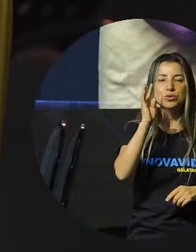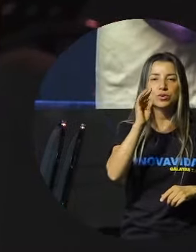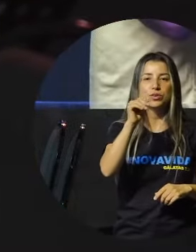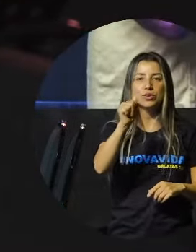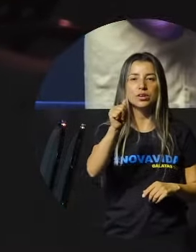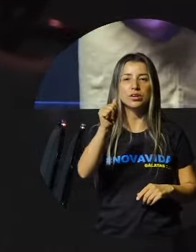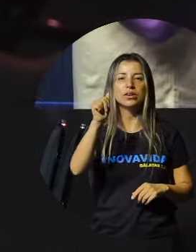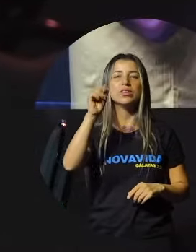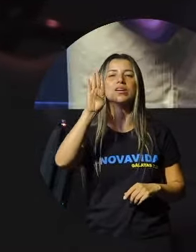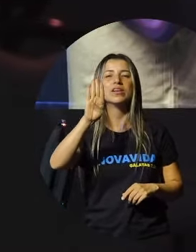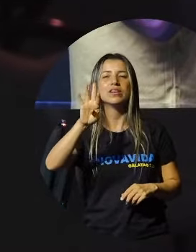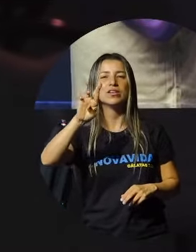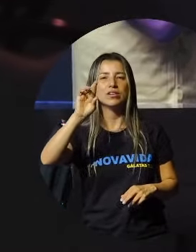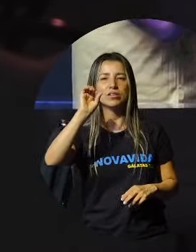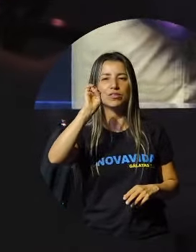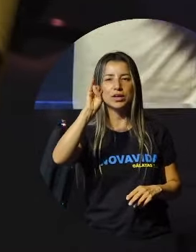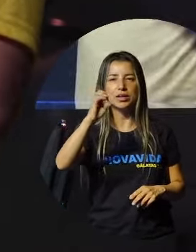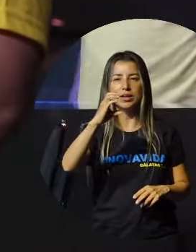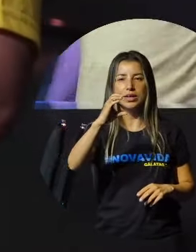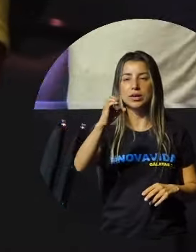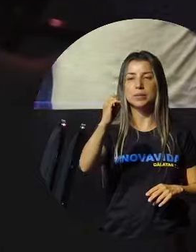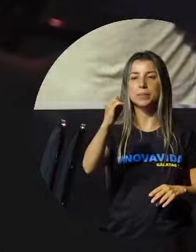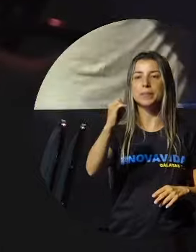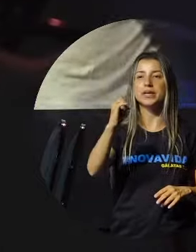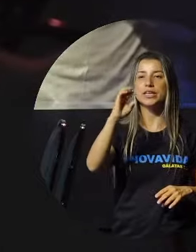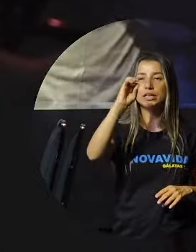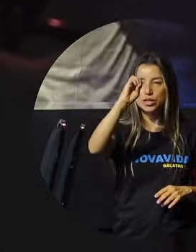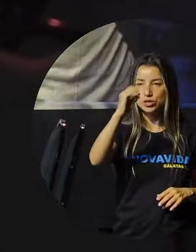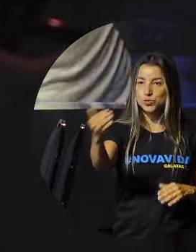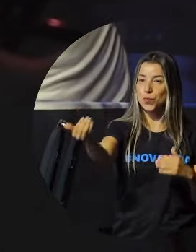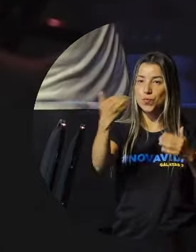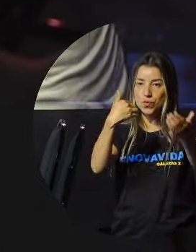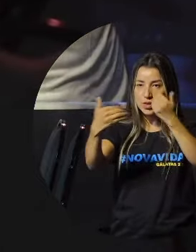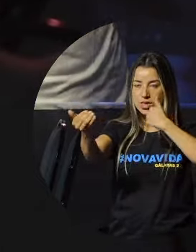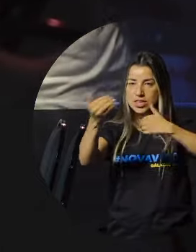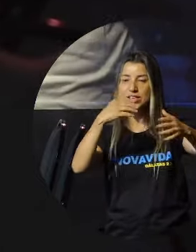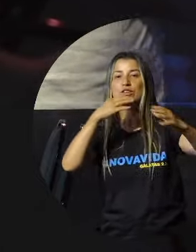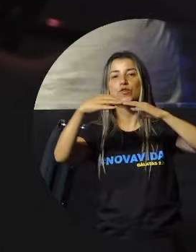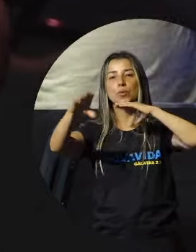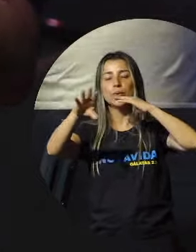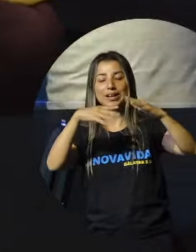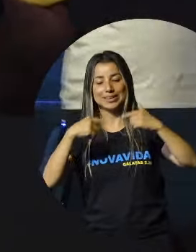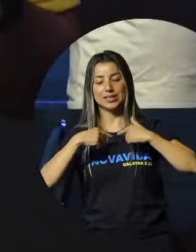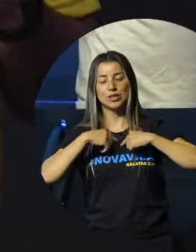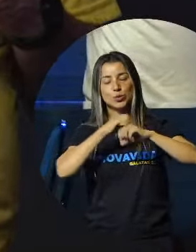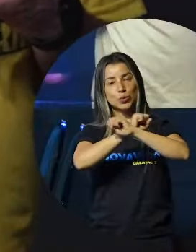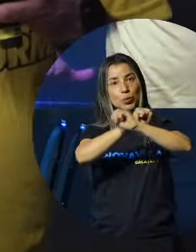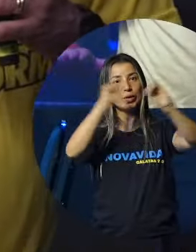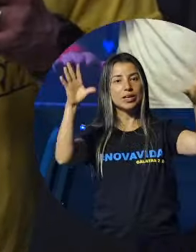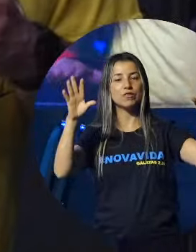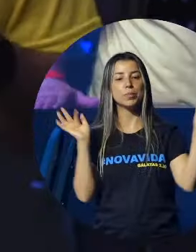final. E nós vamos cantar Eu Sou Livre, fechando esta festa linda. E amanhã,